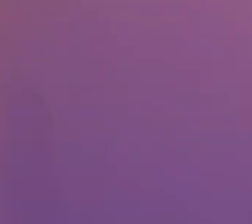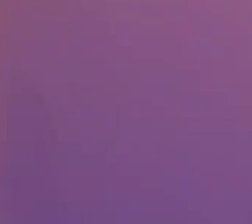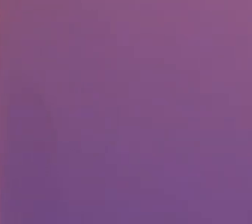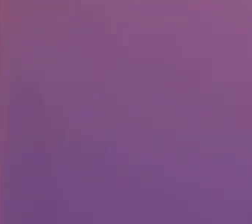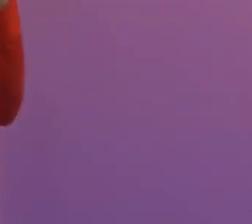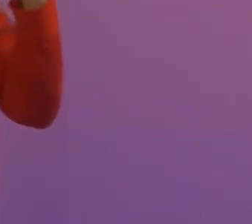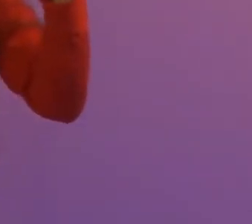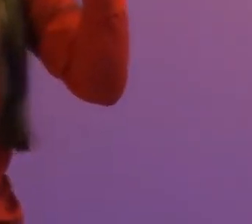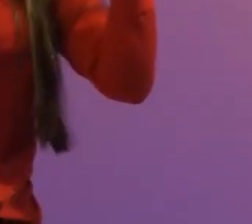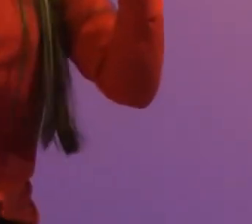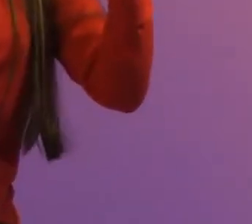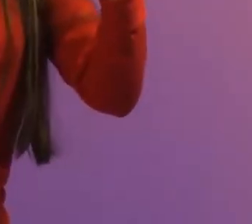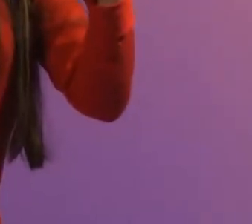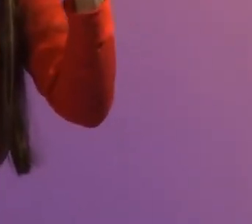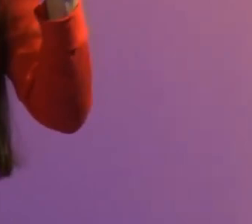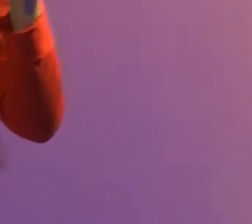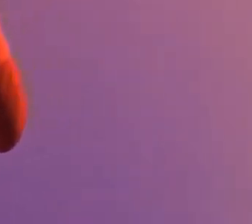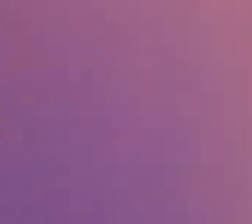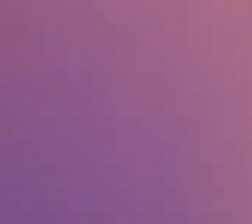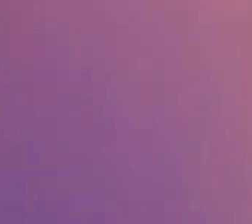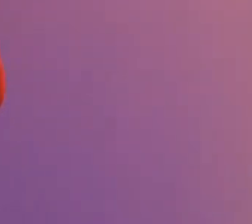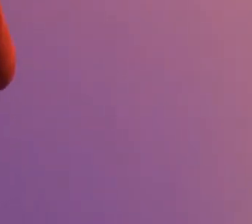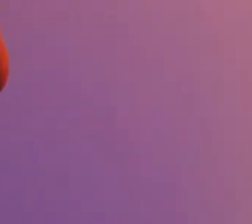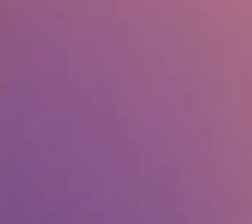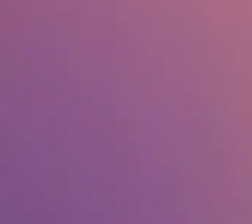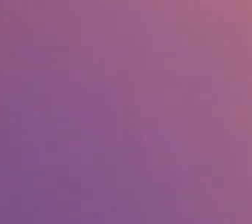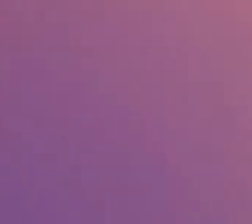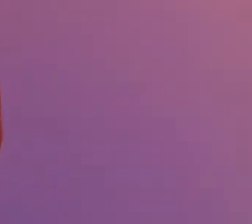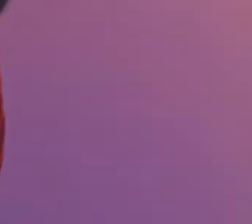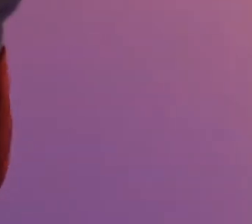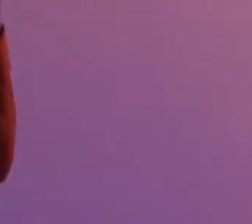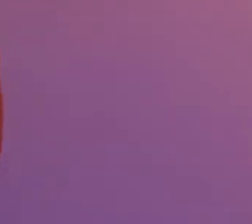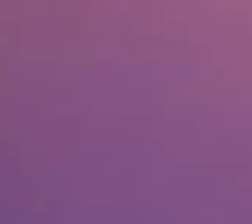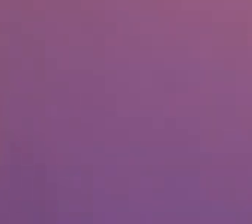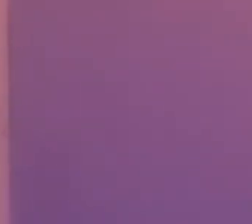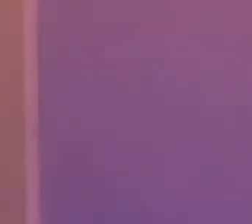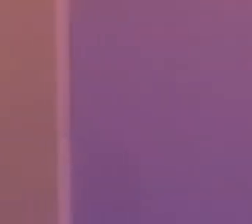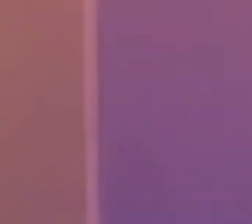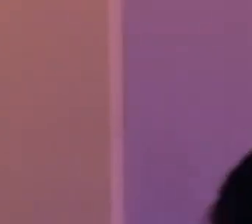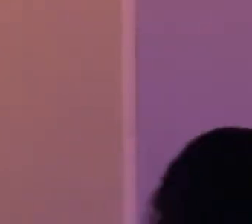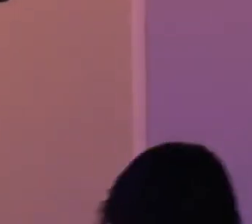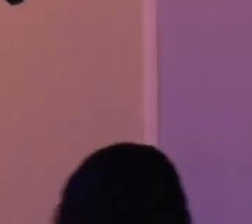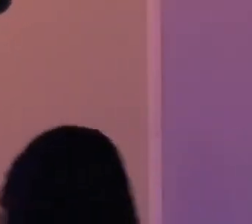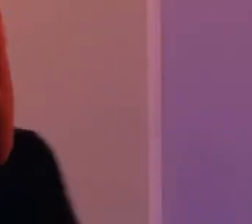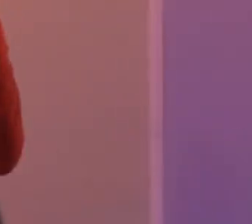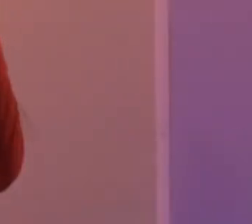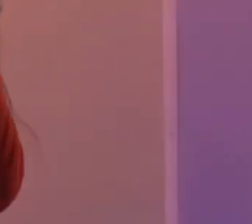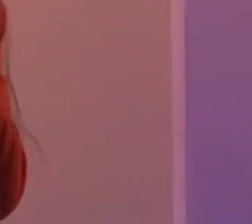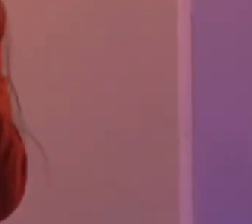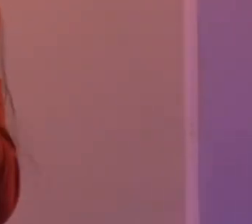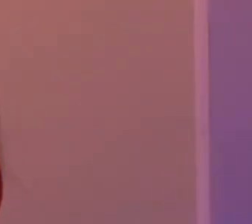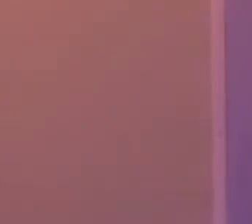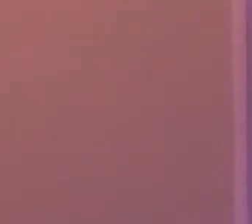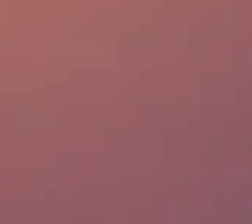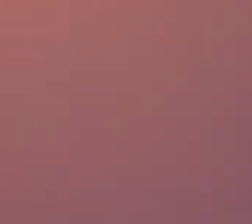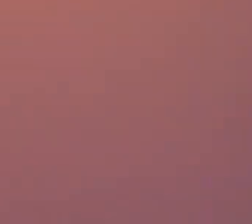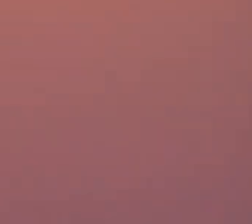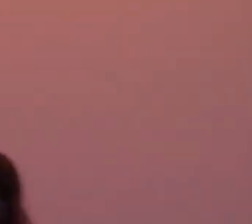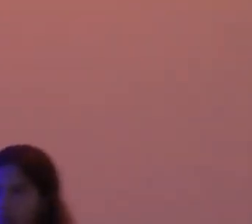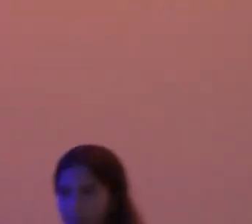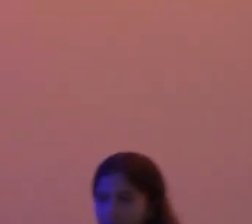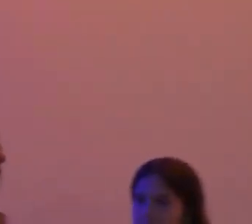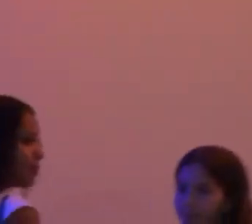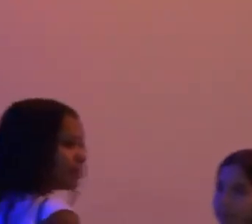Bom, ó, agora é o seguinte. Eu quero apresentar para vocês um projeto muito